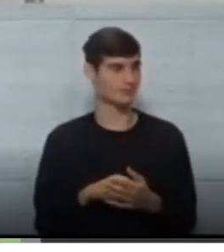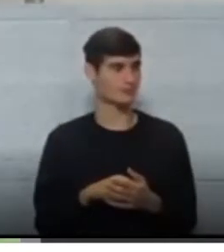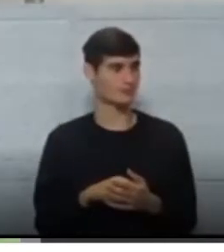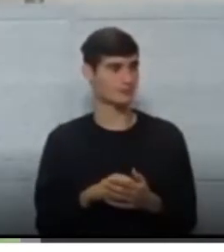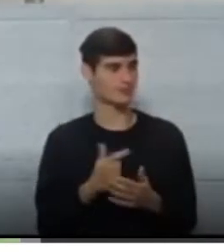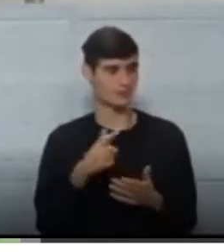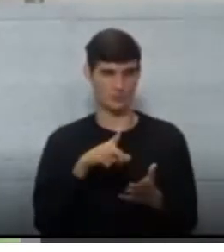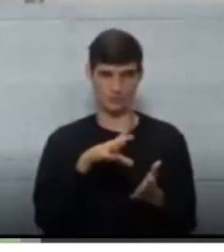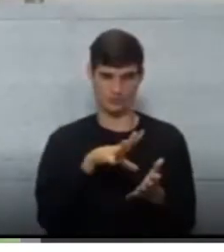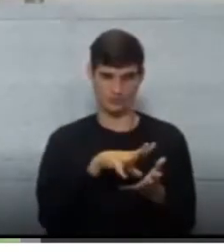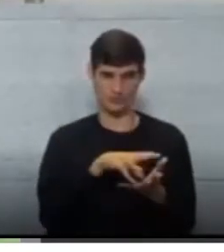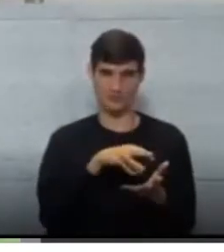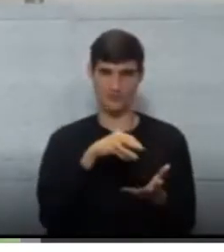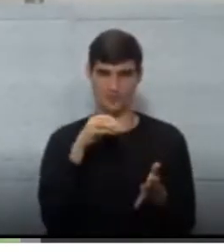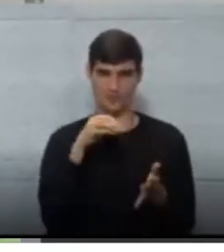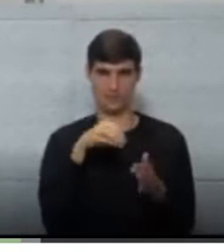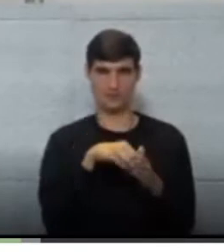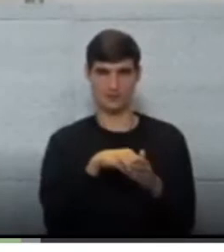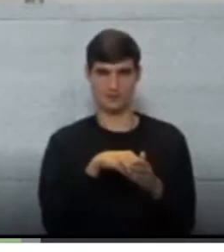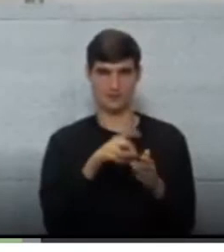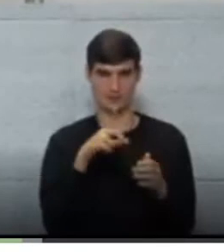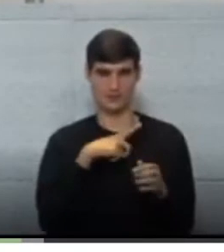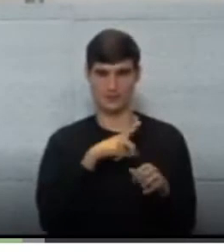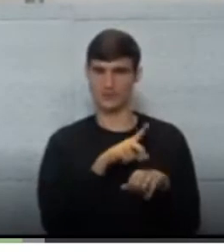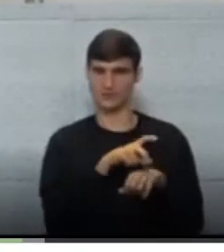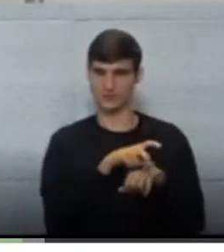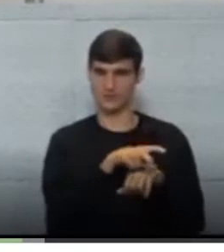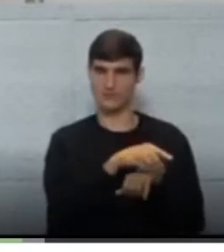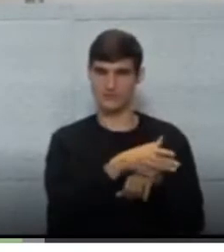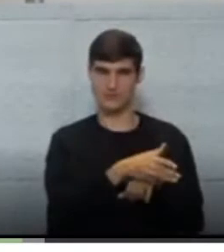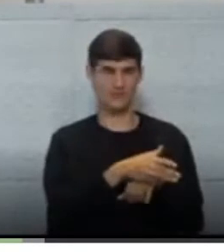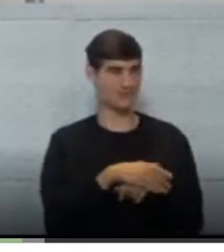Eu vou buscar uma amostra desse micro-organismo.